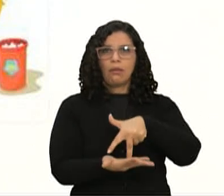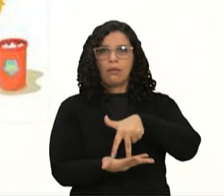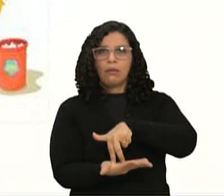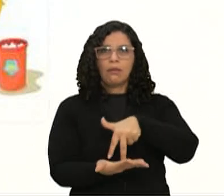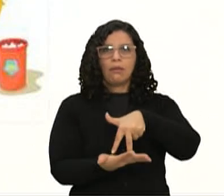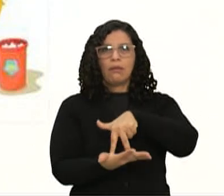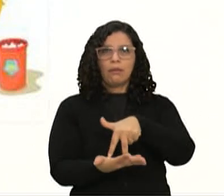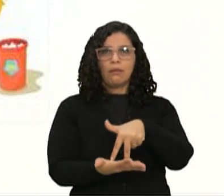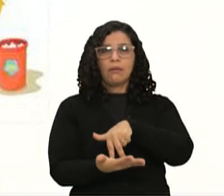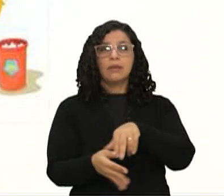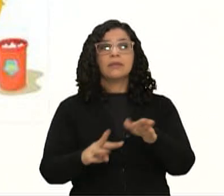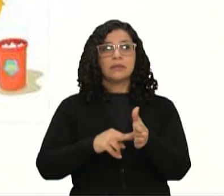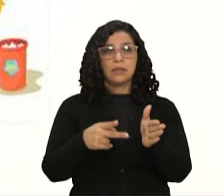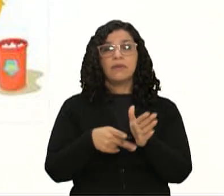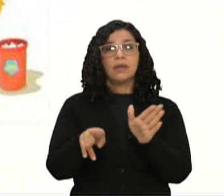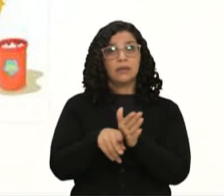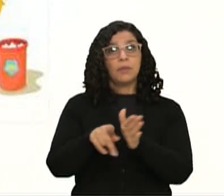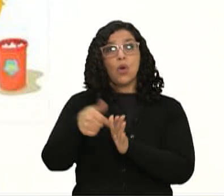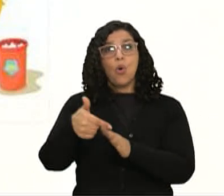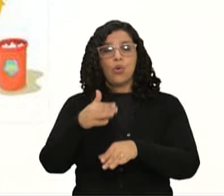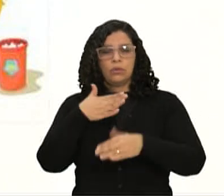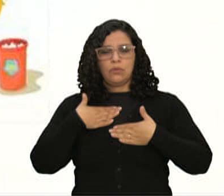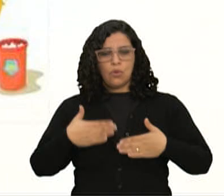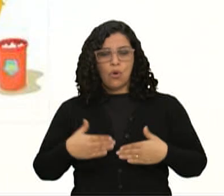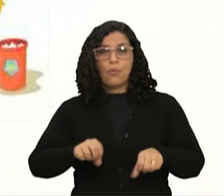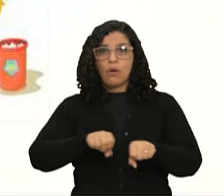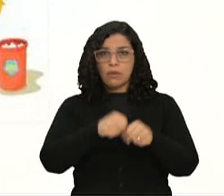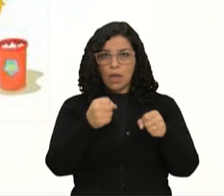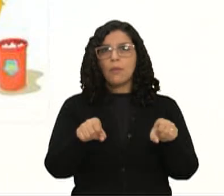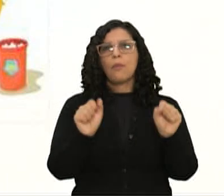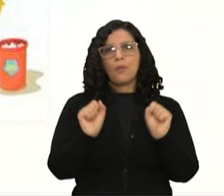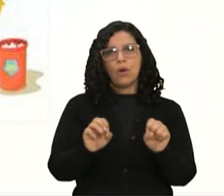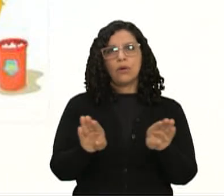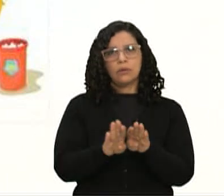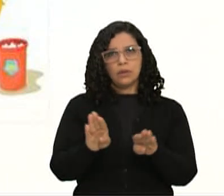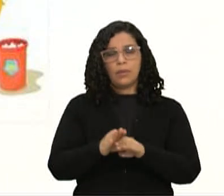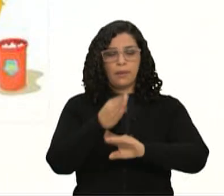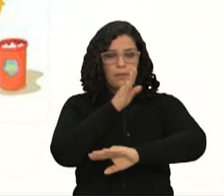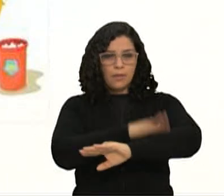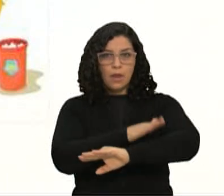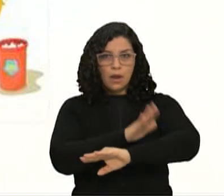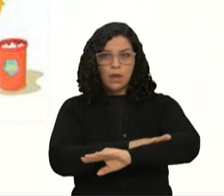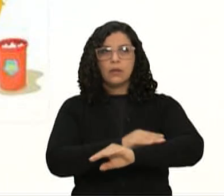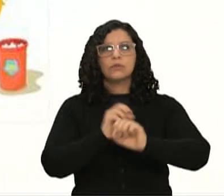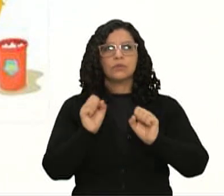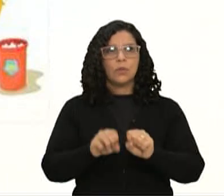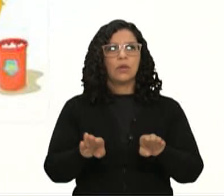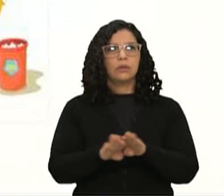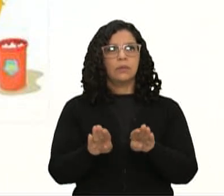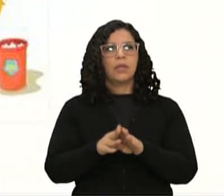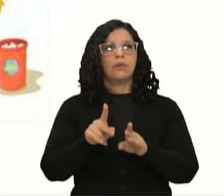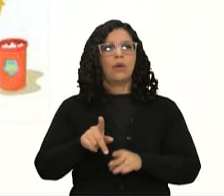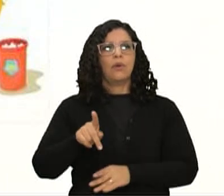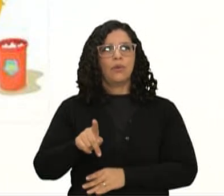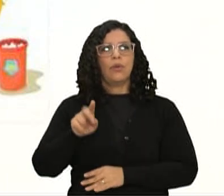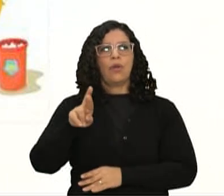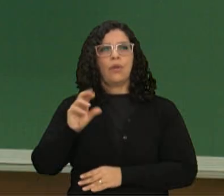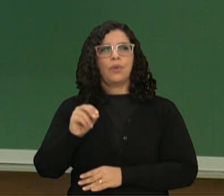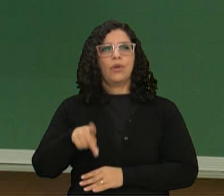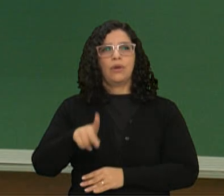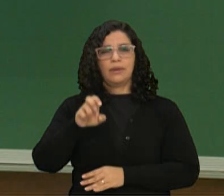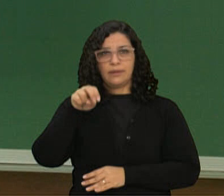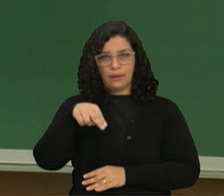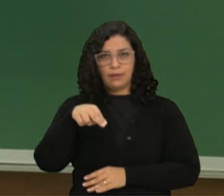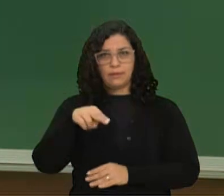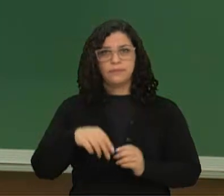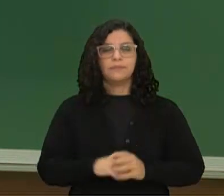vocês podem usar também para outras partes do corpo quebrado, né? Por exemplo, se quebrou o braço, broken arm, só vai mudar daí a parte